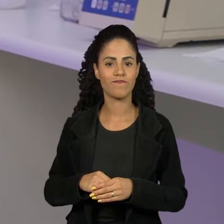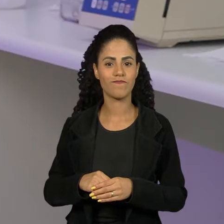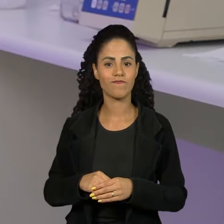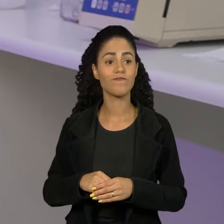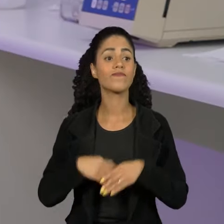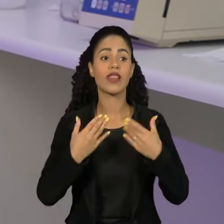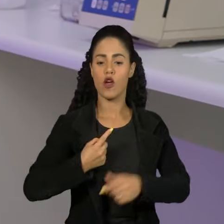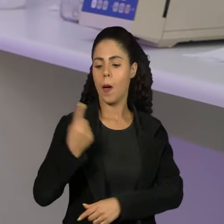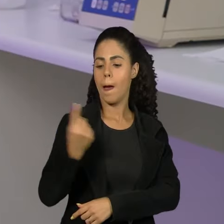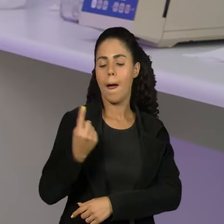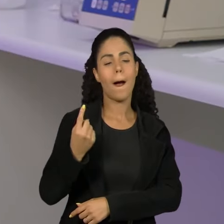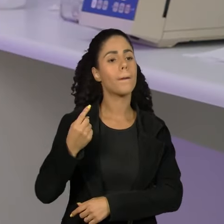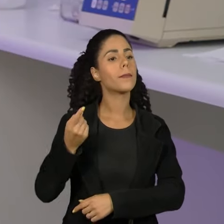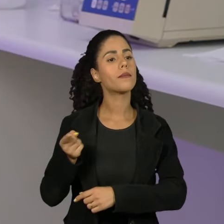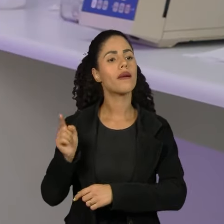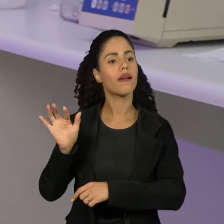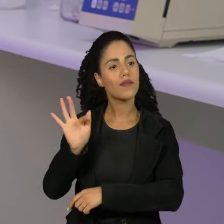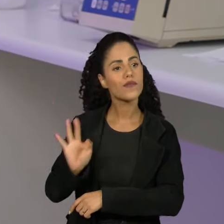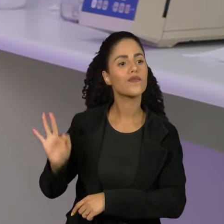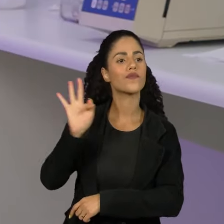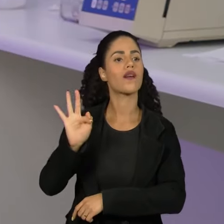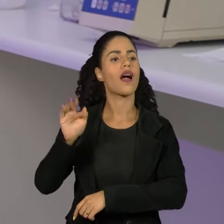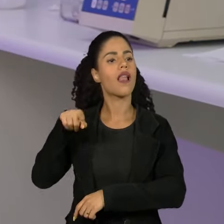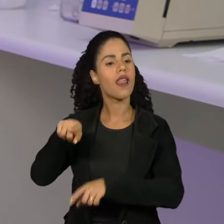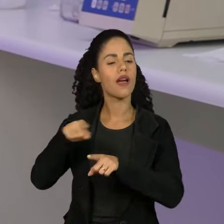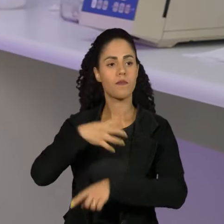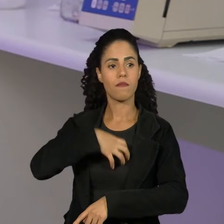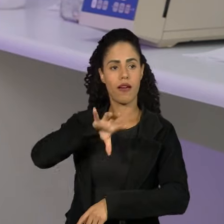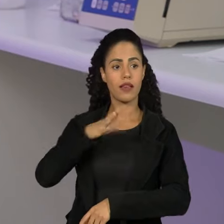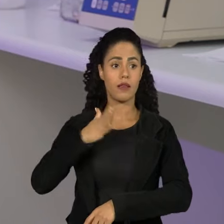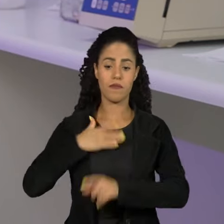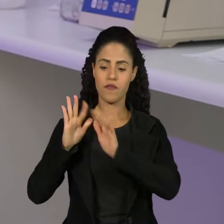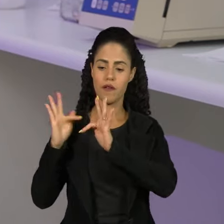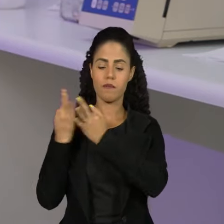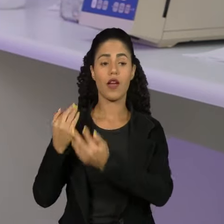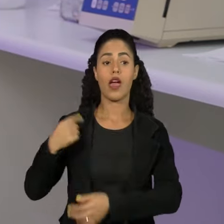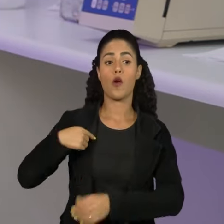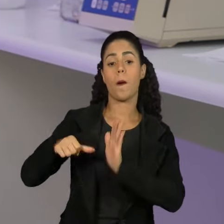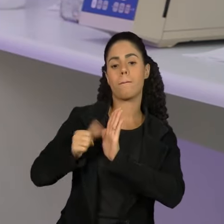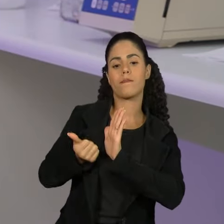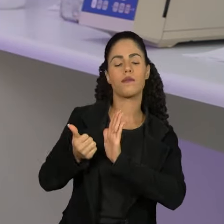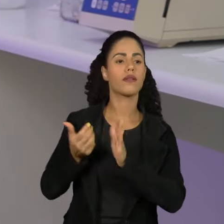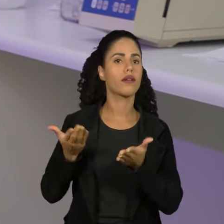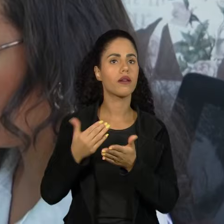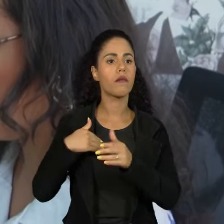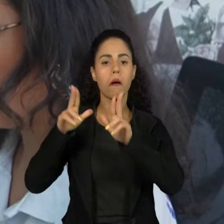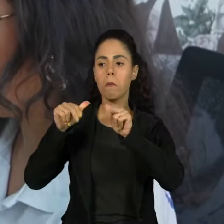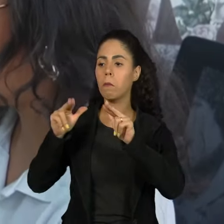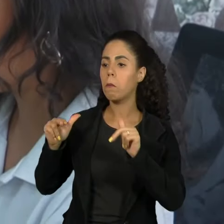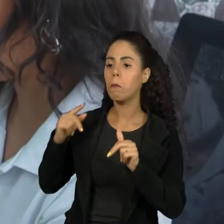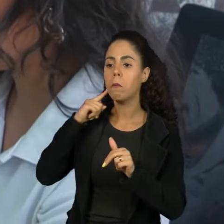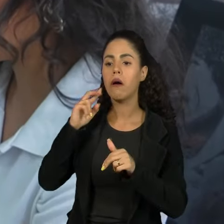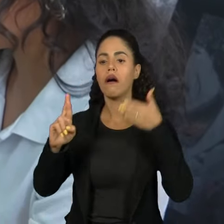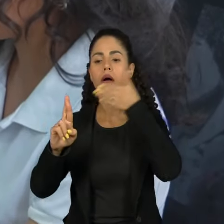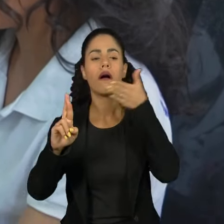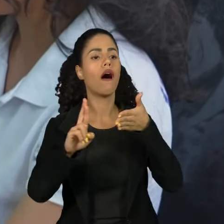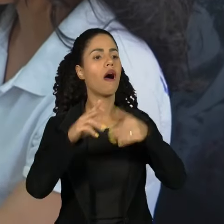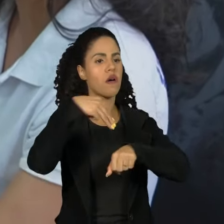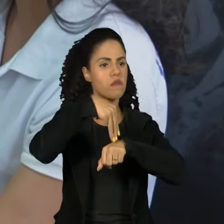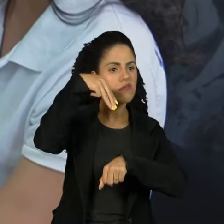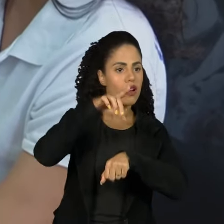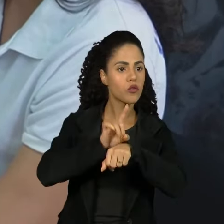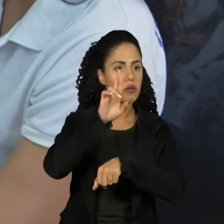Eu fui a primeira a entrar na Federal da Bahia, dos meus parentes, né? Nunca tive ninguém com mestrado ou doutorado